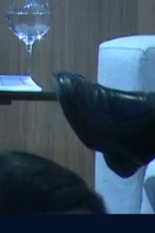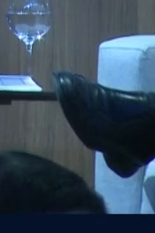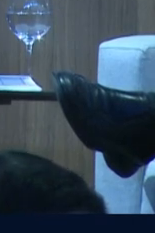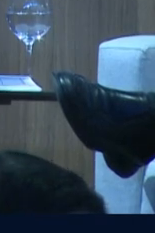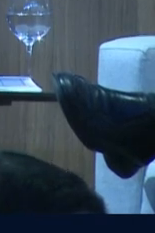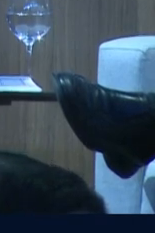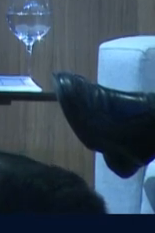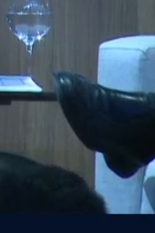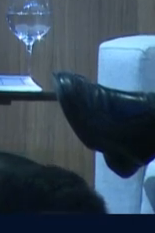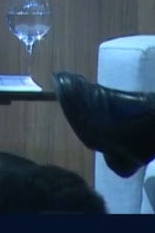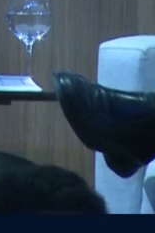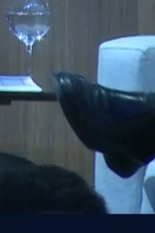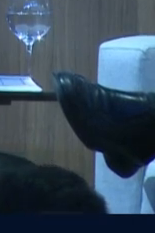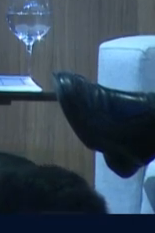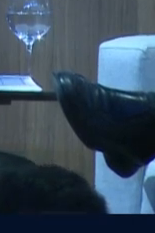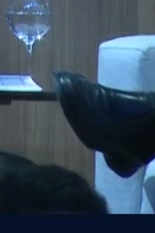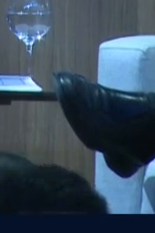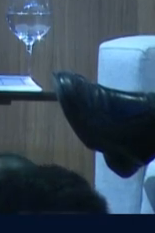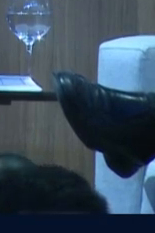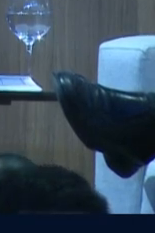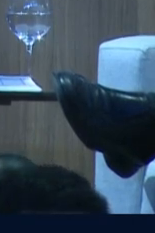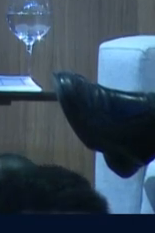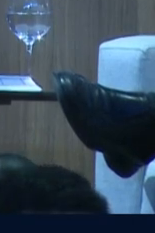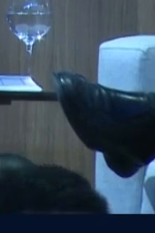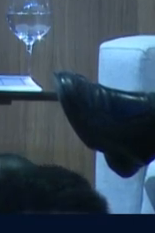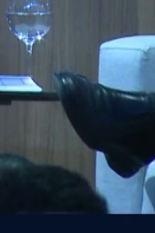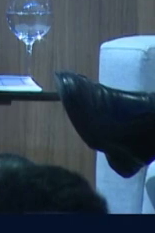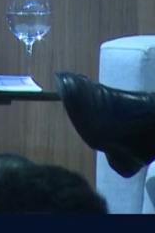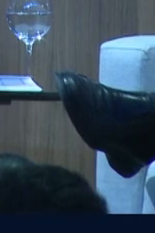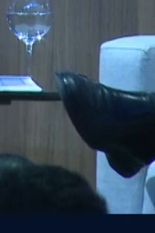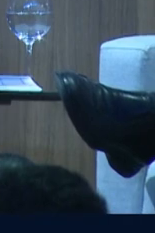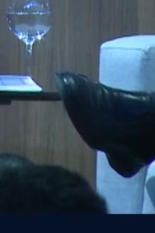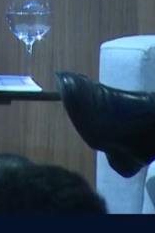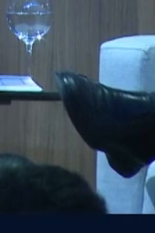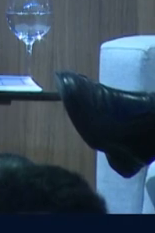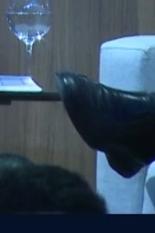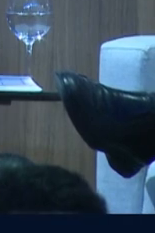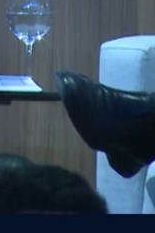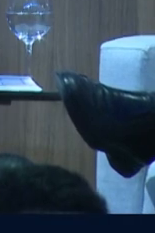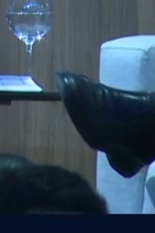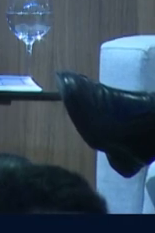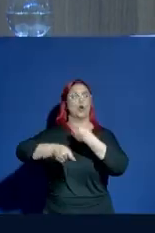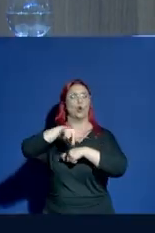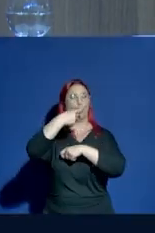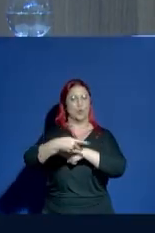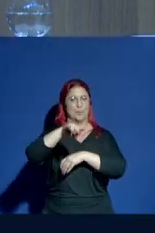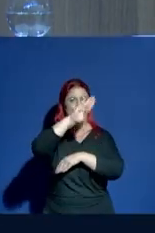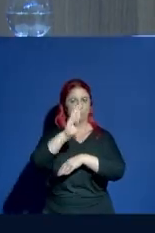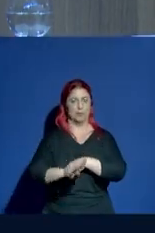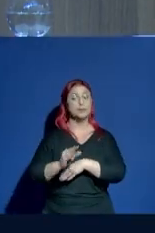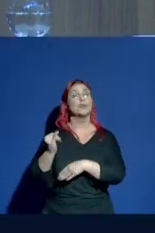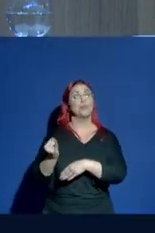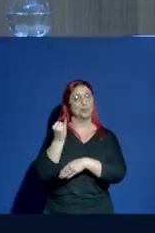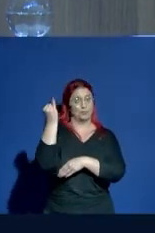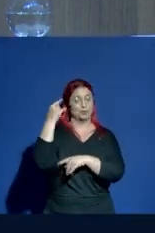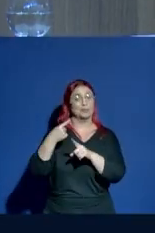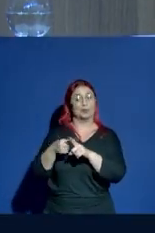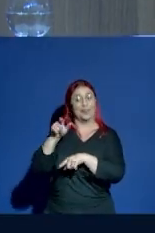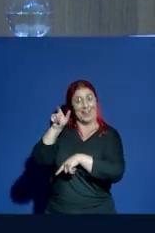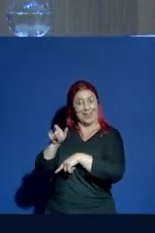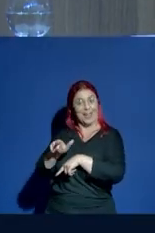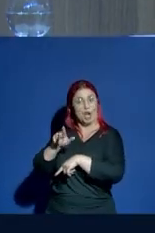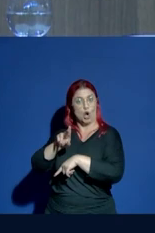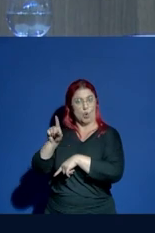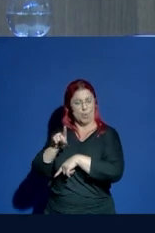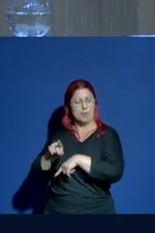tão importante todos eles interligados e tão importante para economia Nacional tem sido um esforço muito grande porque ele é o maior um dos maiores